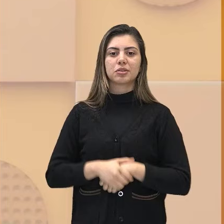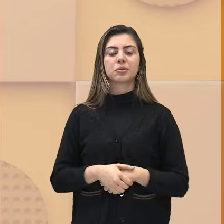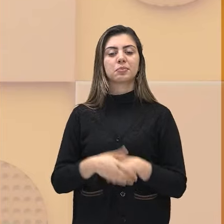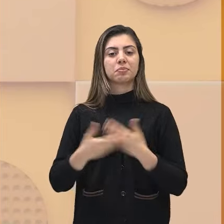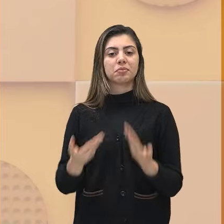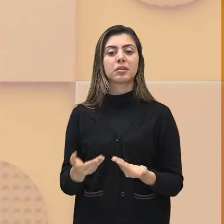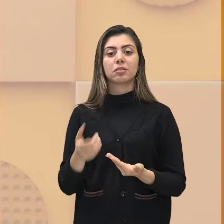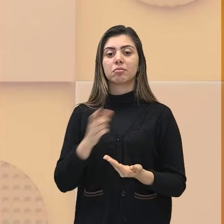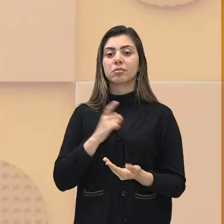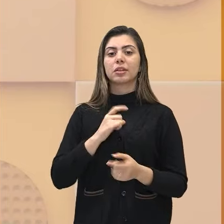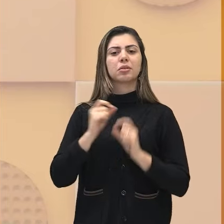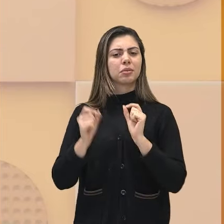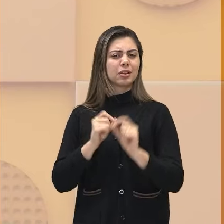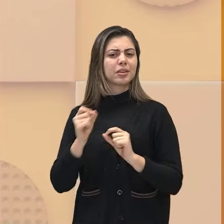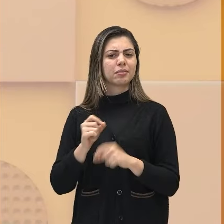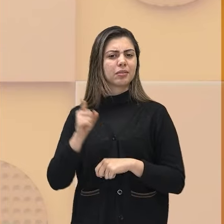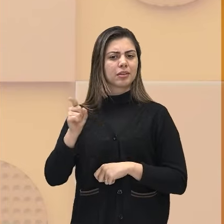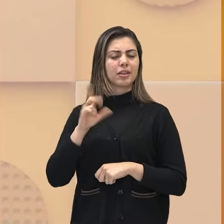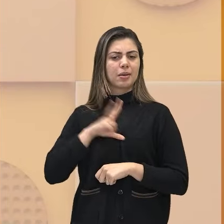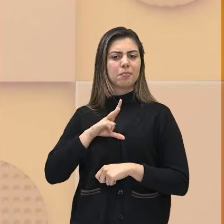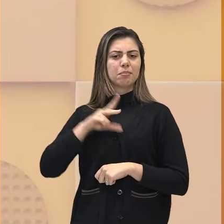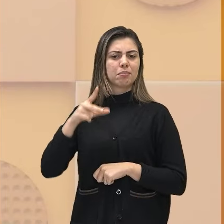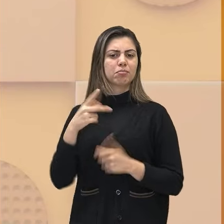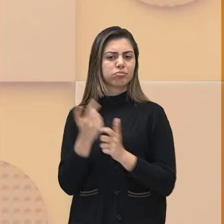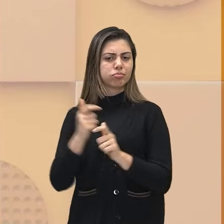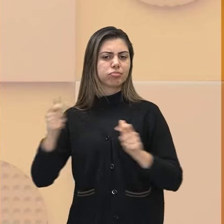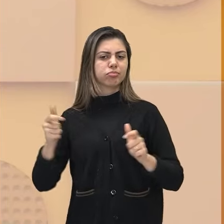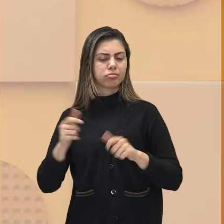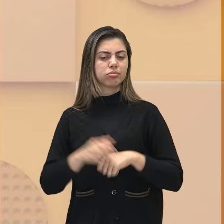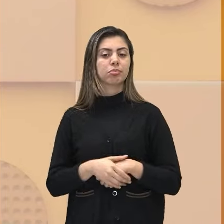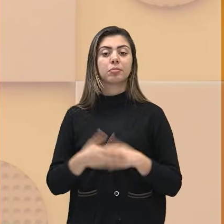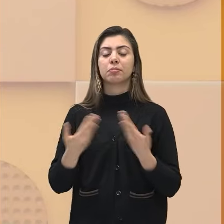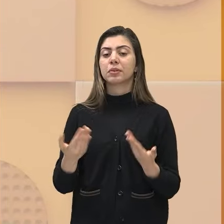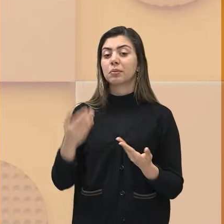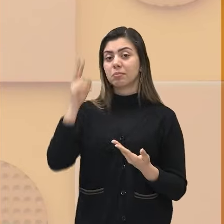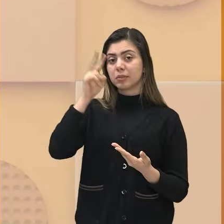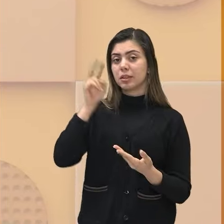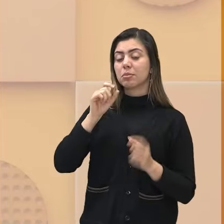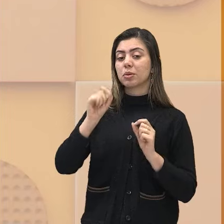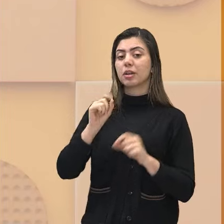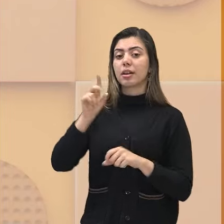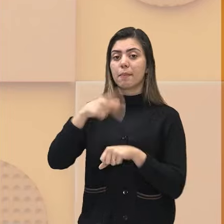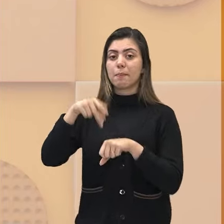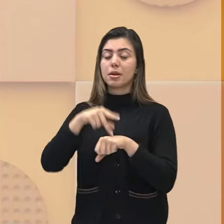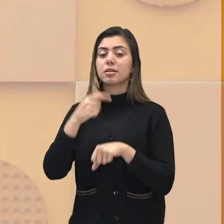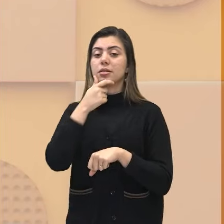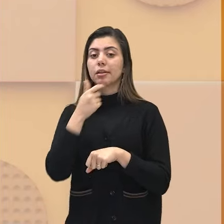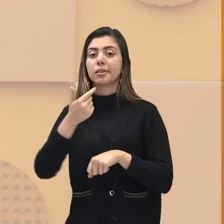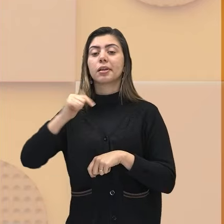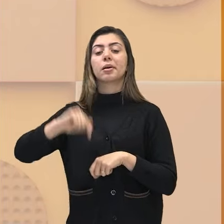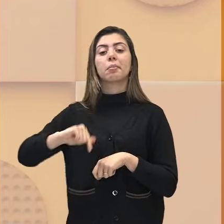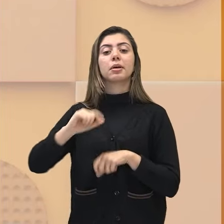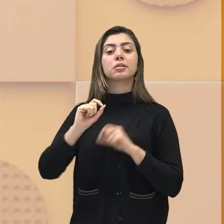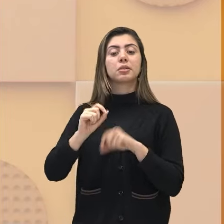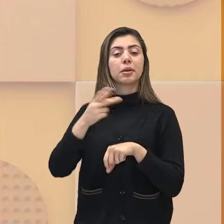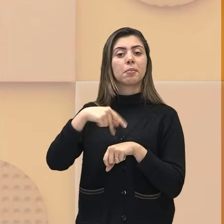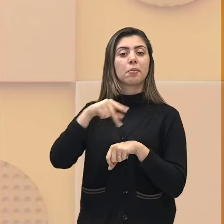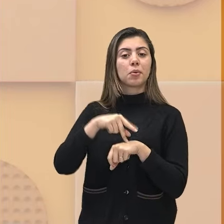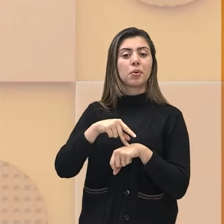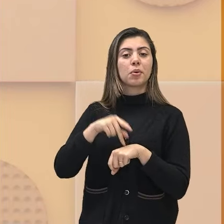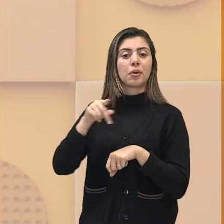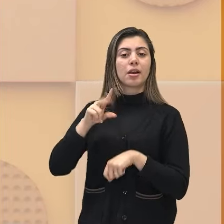mais, até porque, lembra que a Inglaterra e a coroa portuguesa tinham